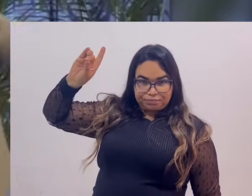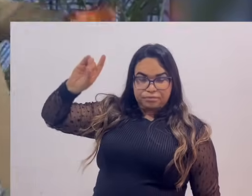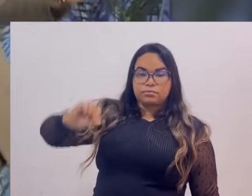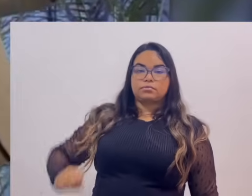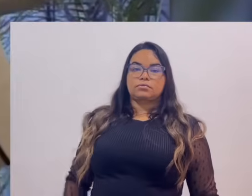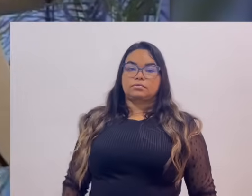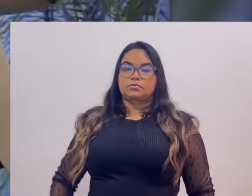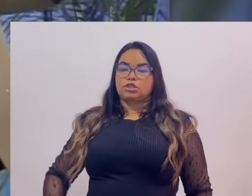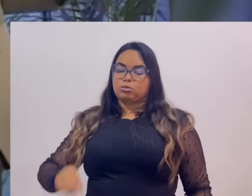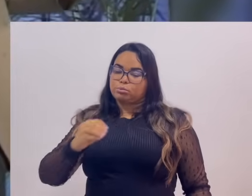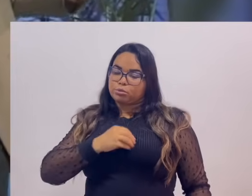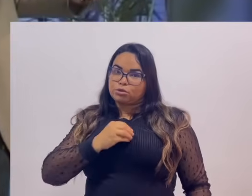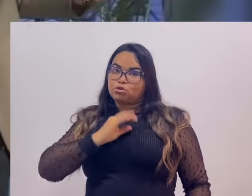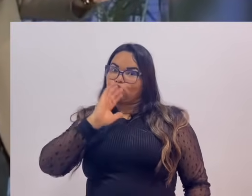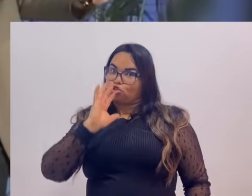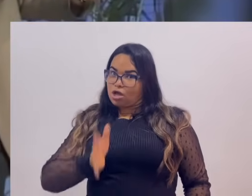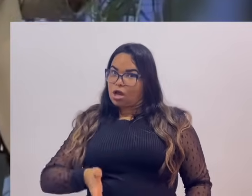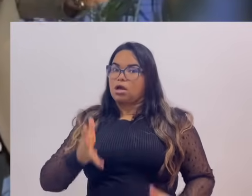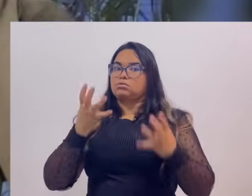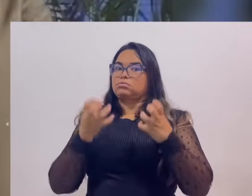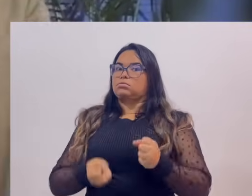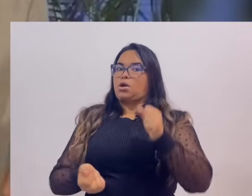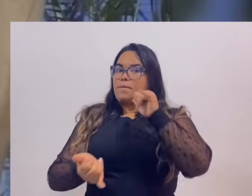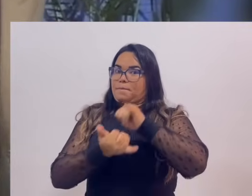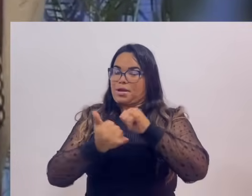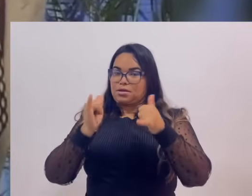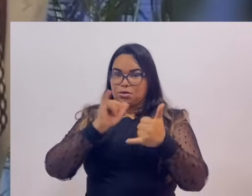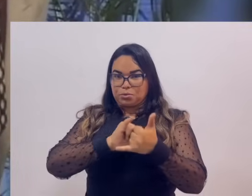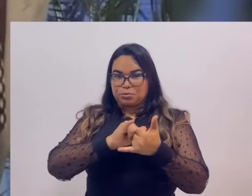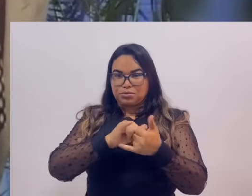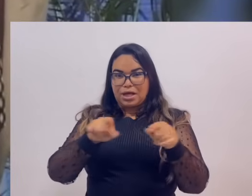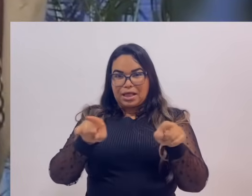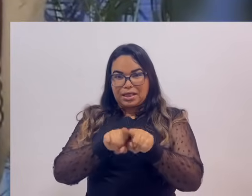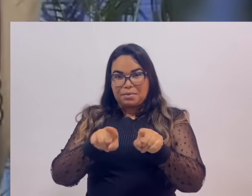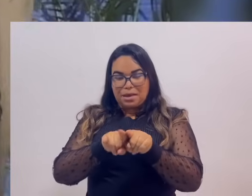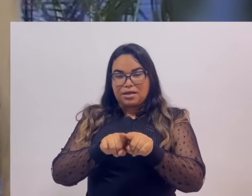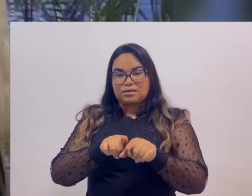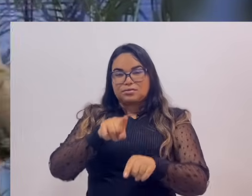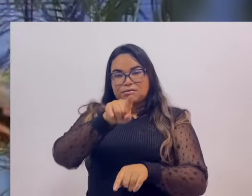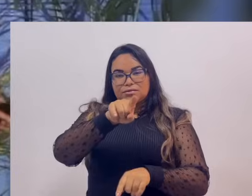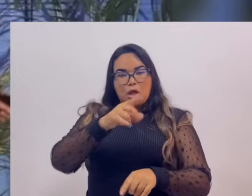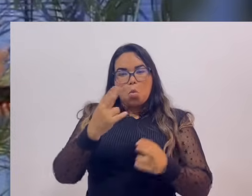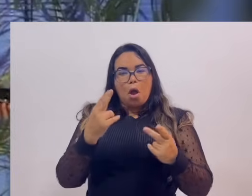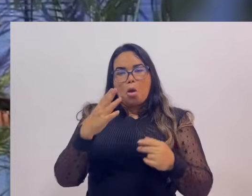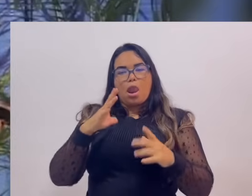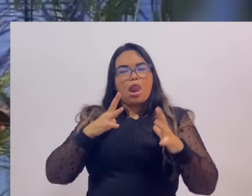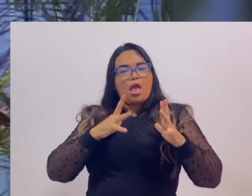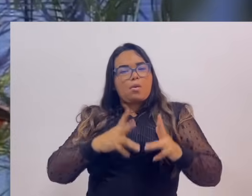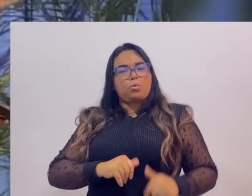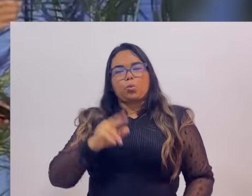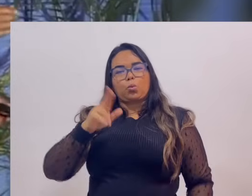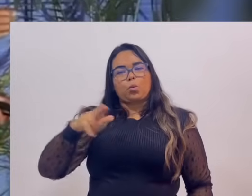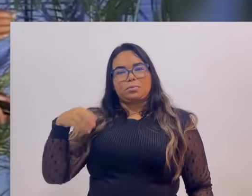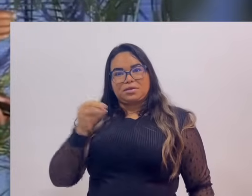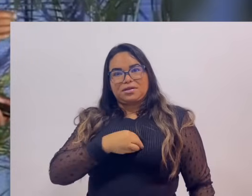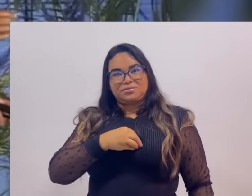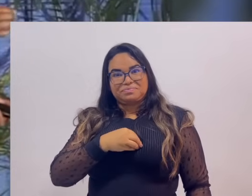você vai comparecer diante de Deus e não apenas como pecador perdoado